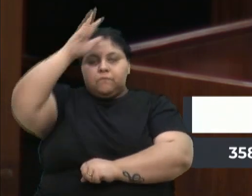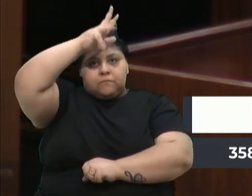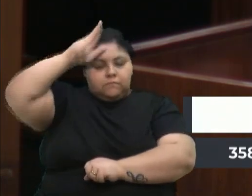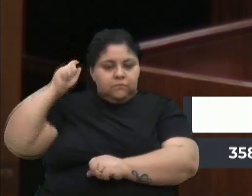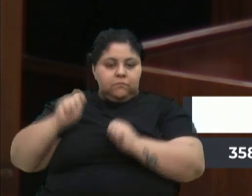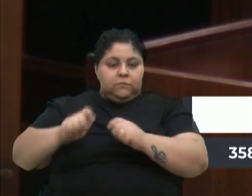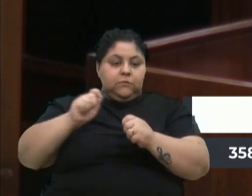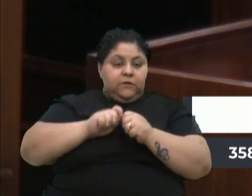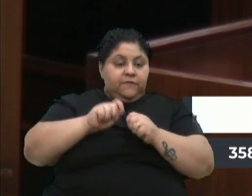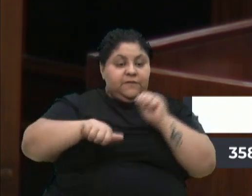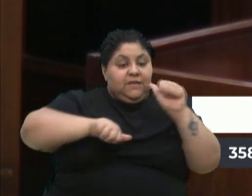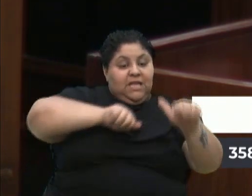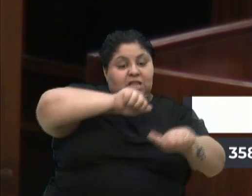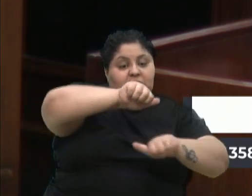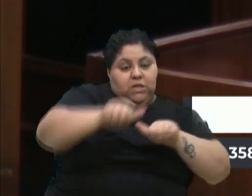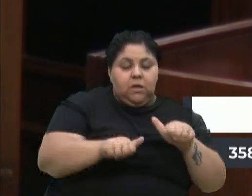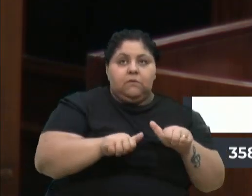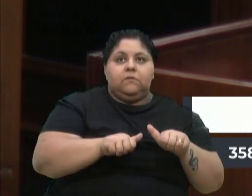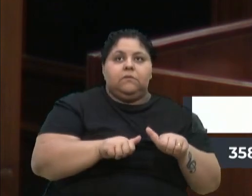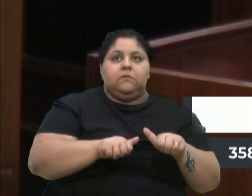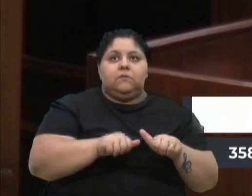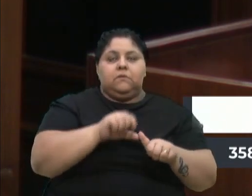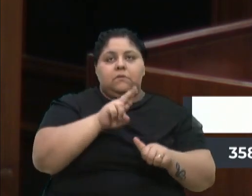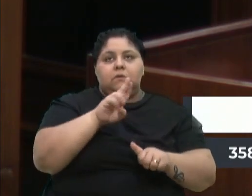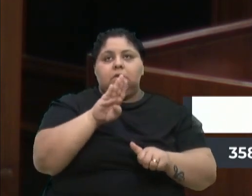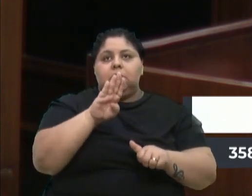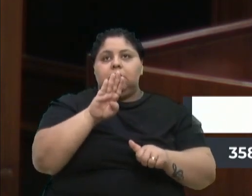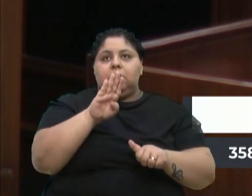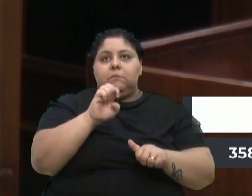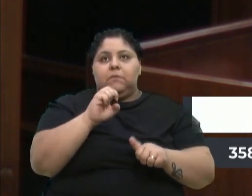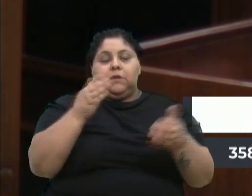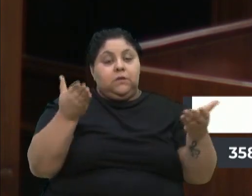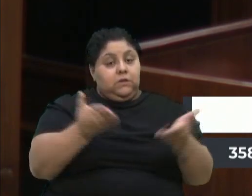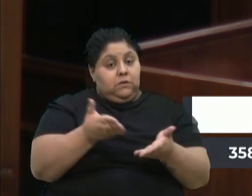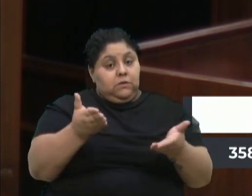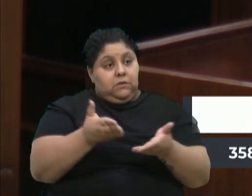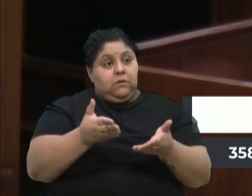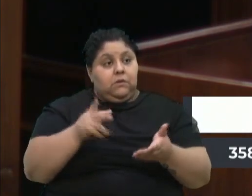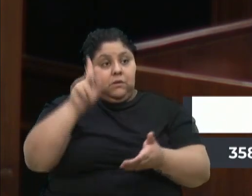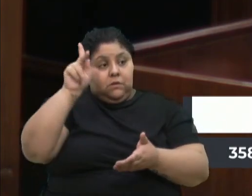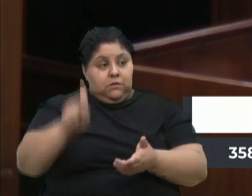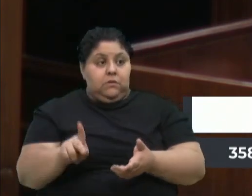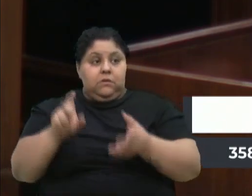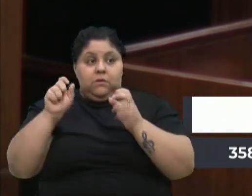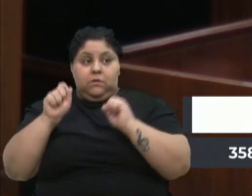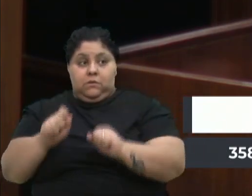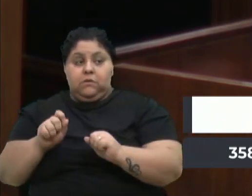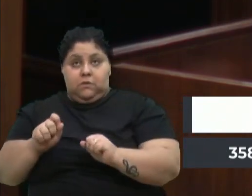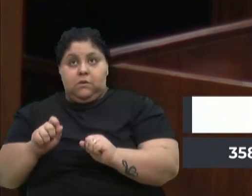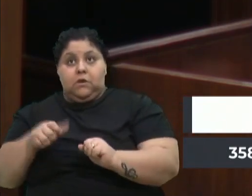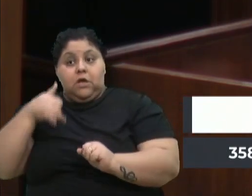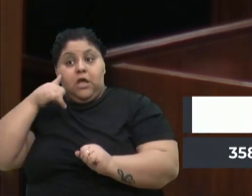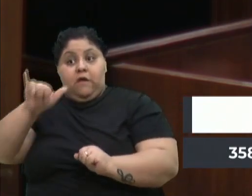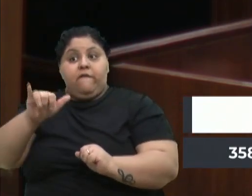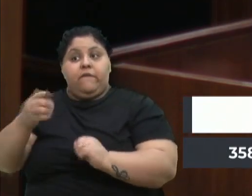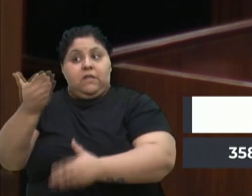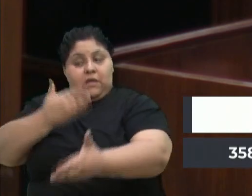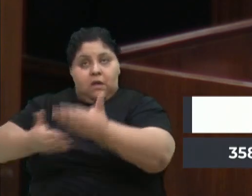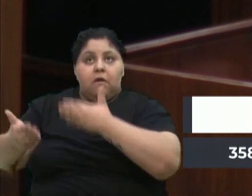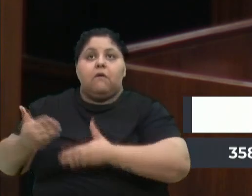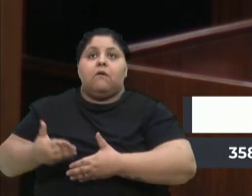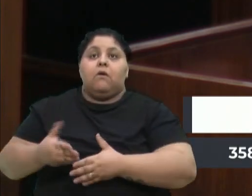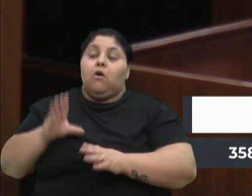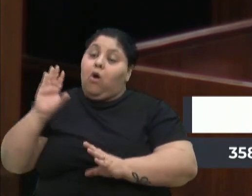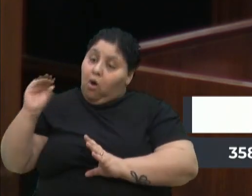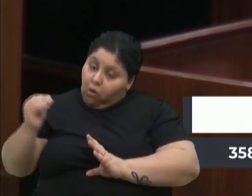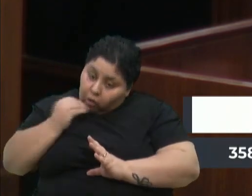fazer a transferência da UBS agora nesse momento, para poder as pessoas não deixarem de ser atendidas. Claro que vai dar